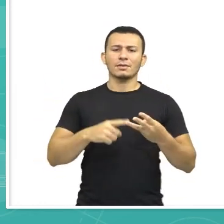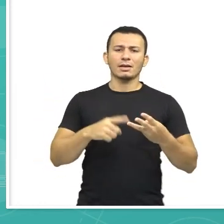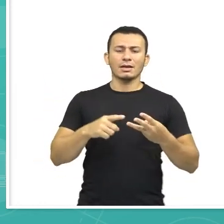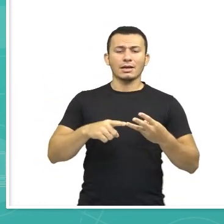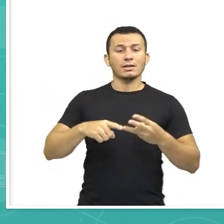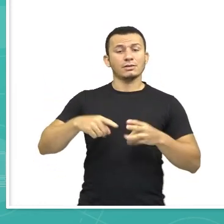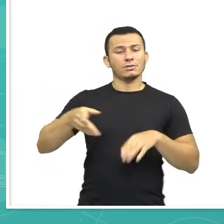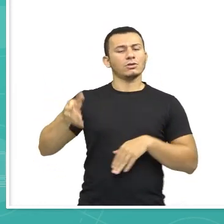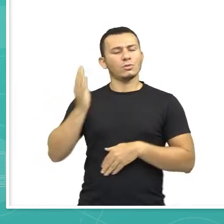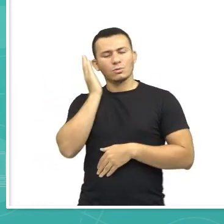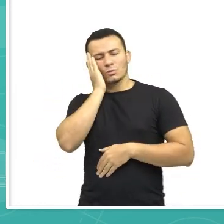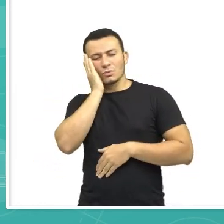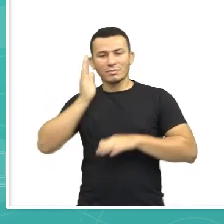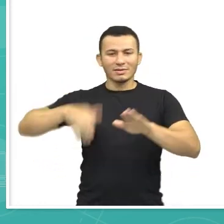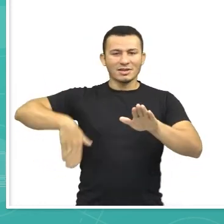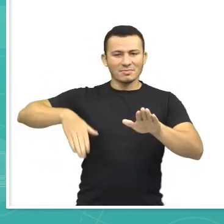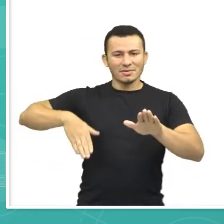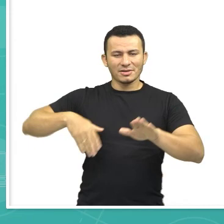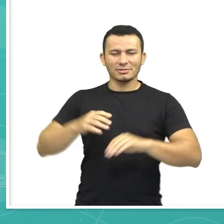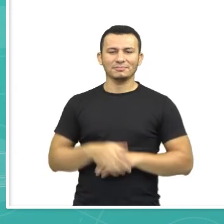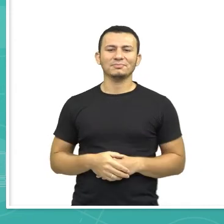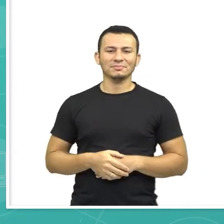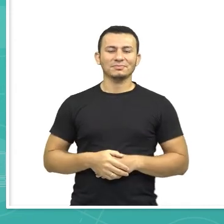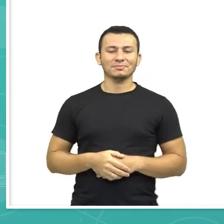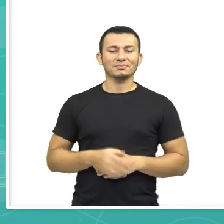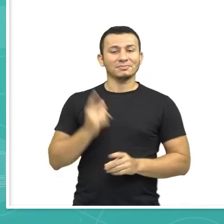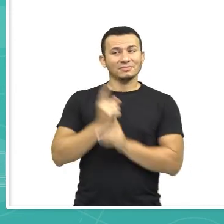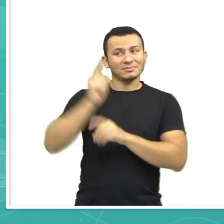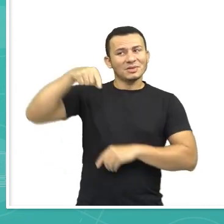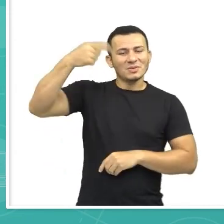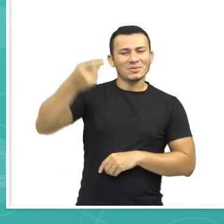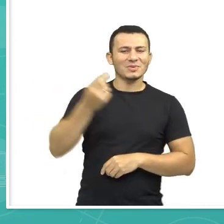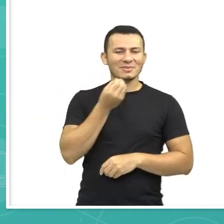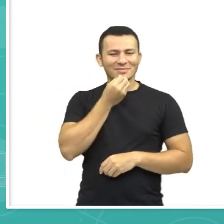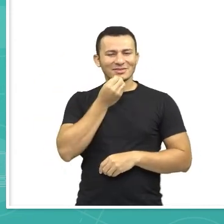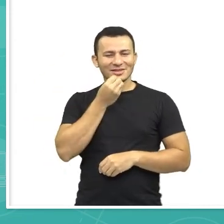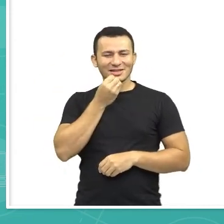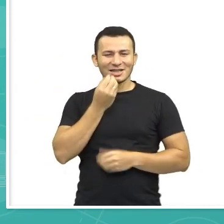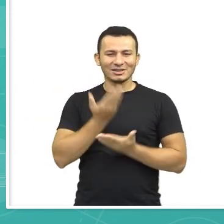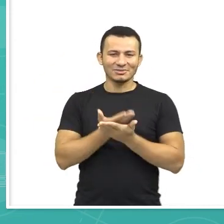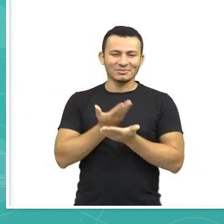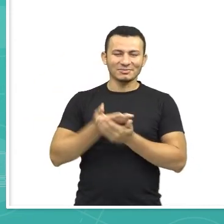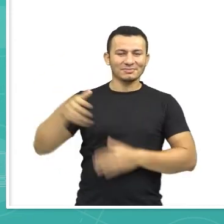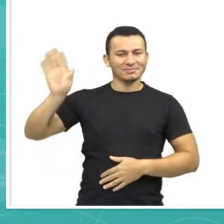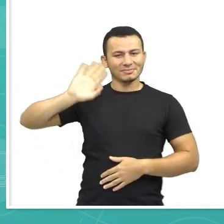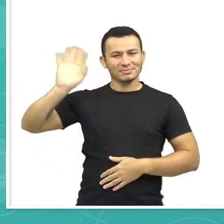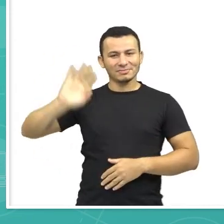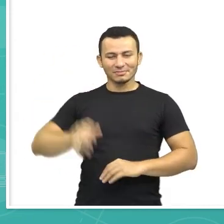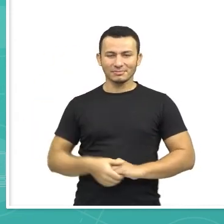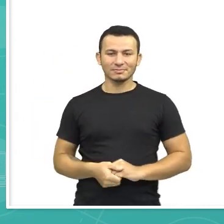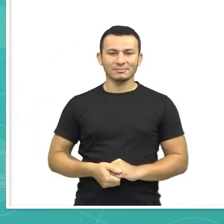só e nós nos encontramos numa nova aula. Tchau.